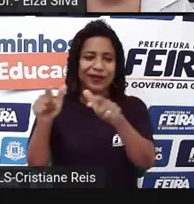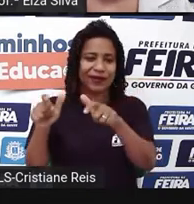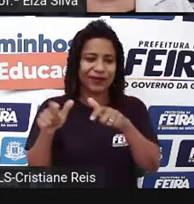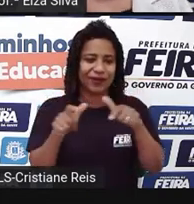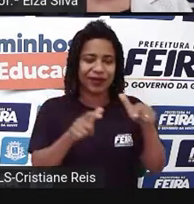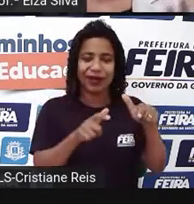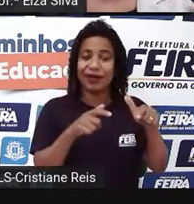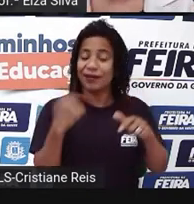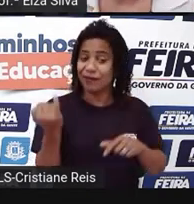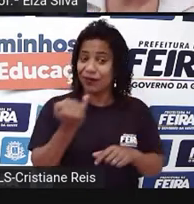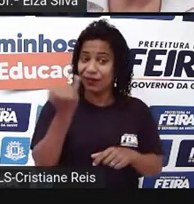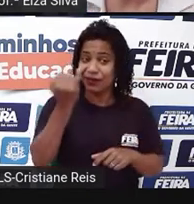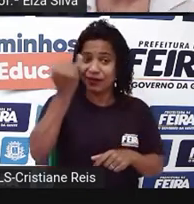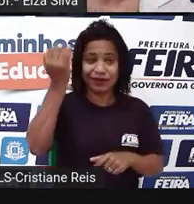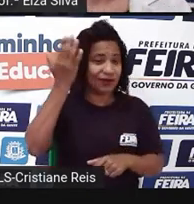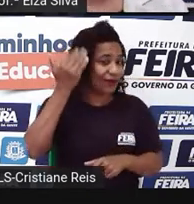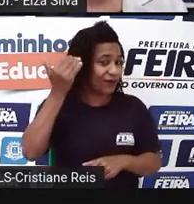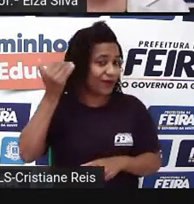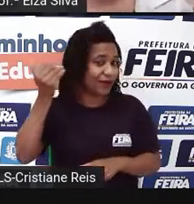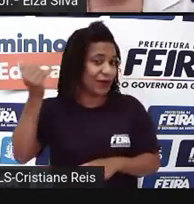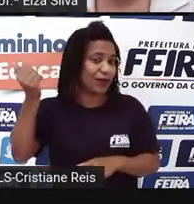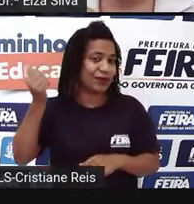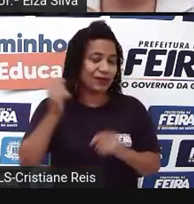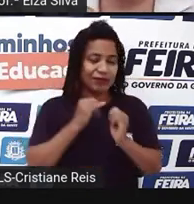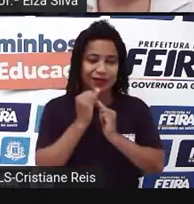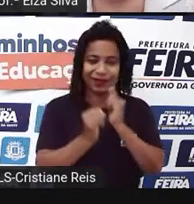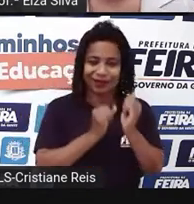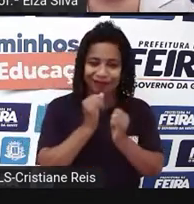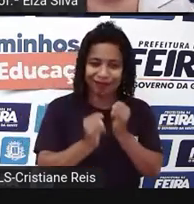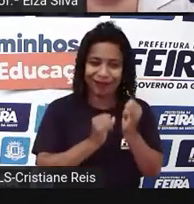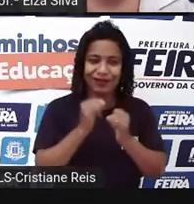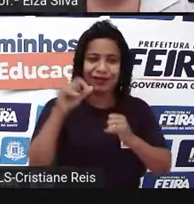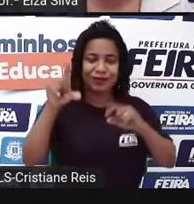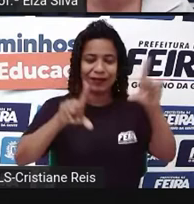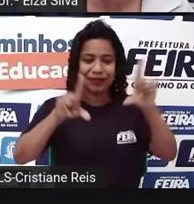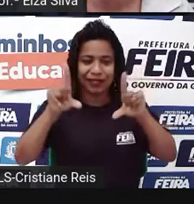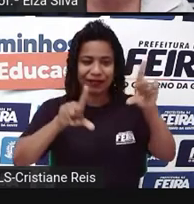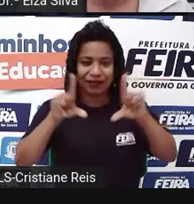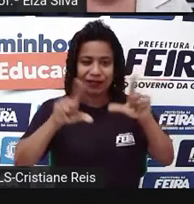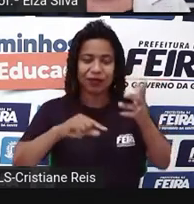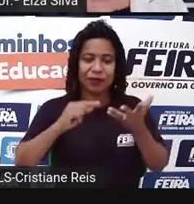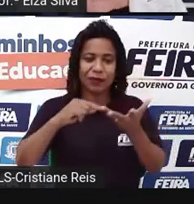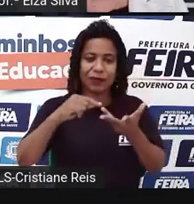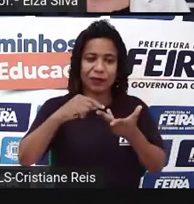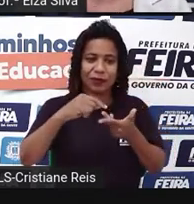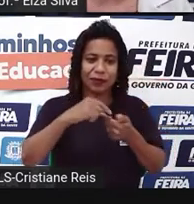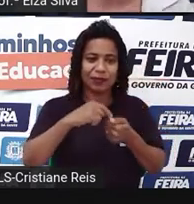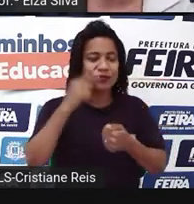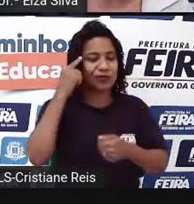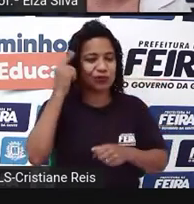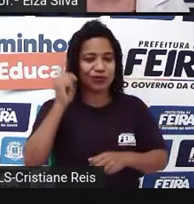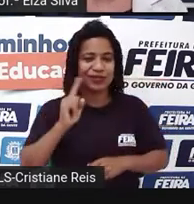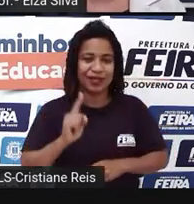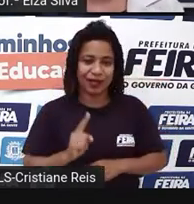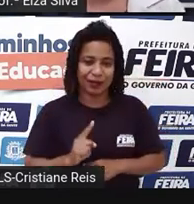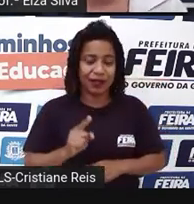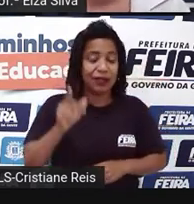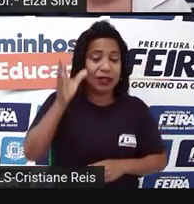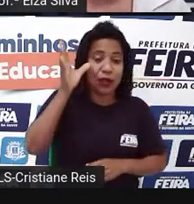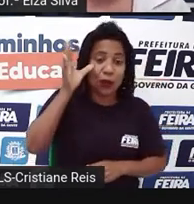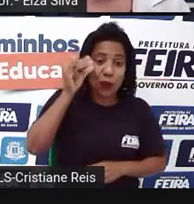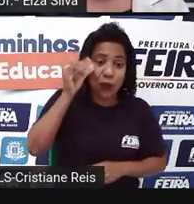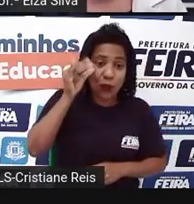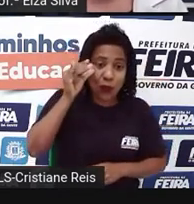mundo que a gente às vezes conhece pela internet, pela televisão, mas não sabe muitos detalhes, né? São curiosidades